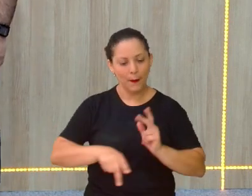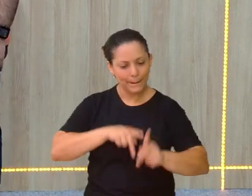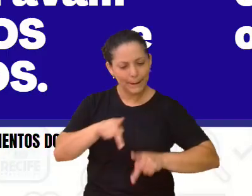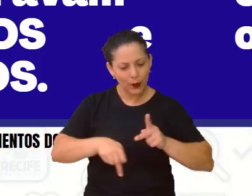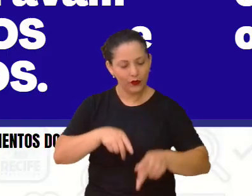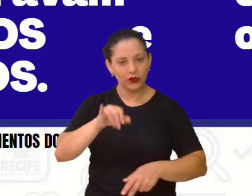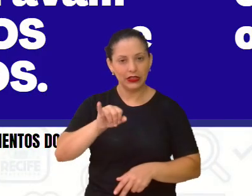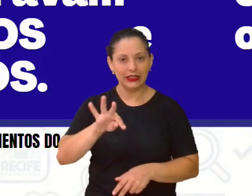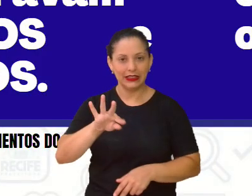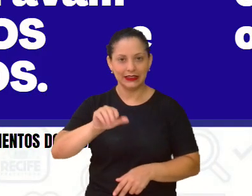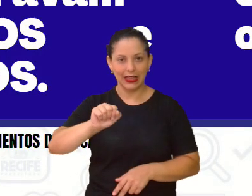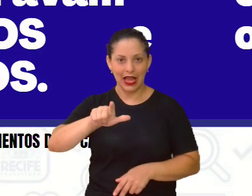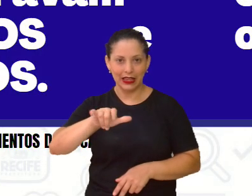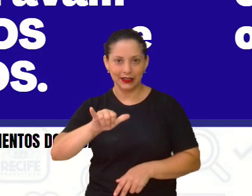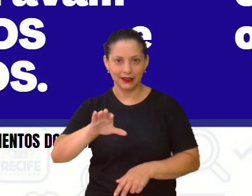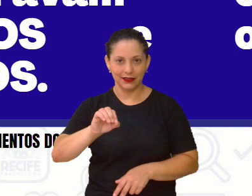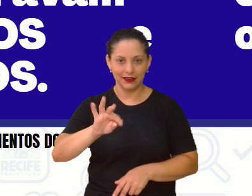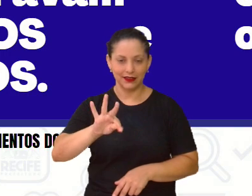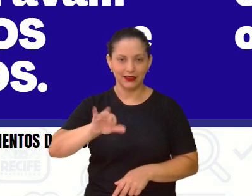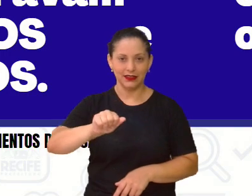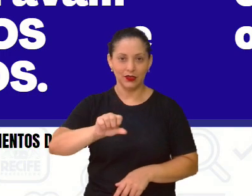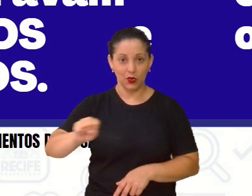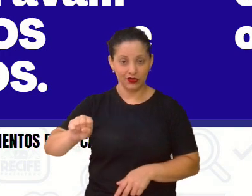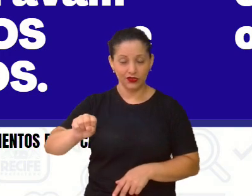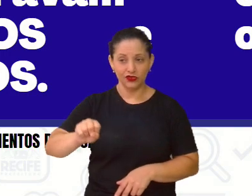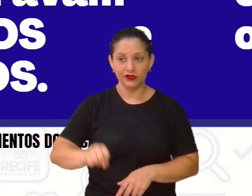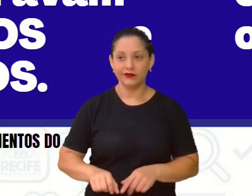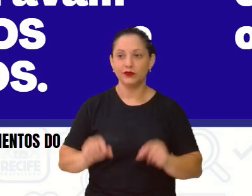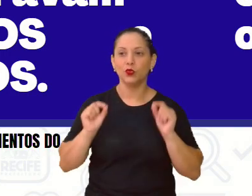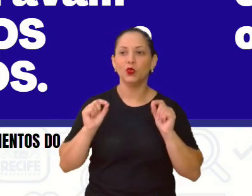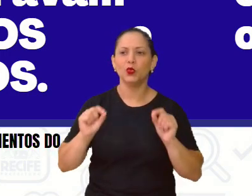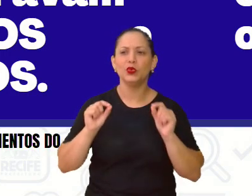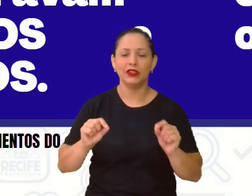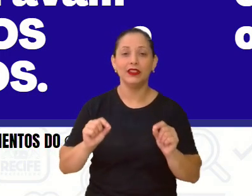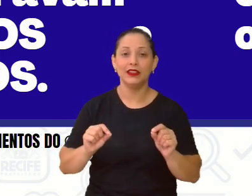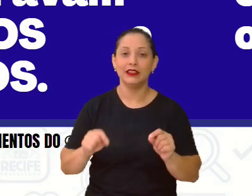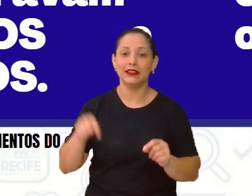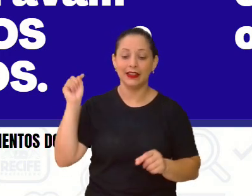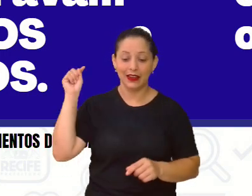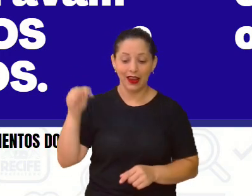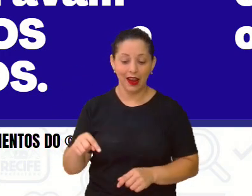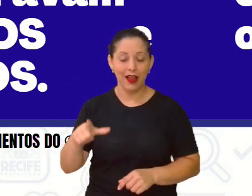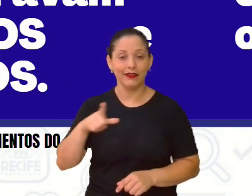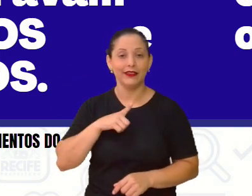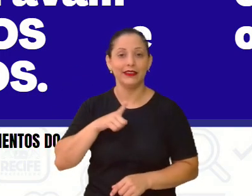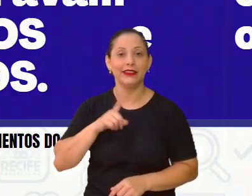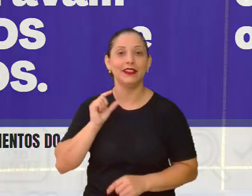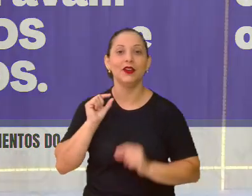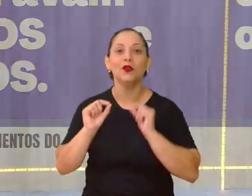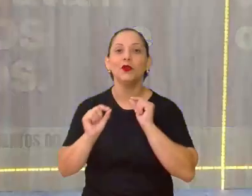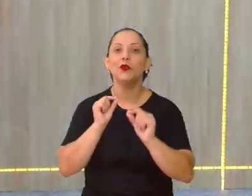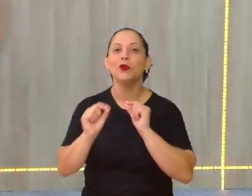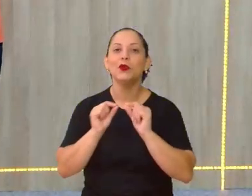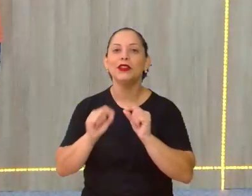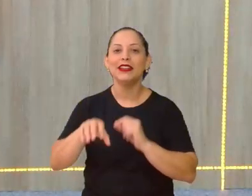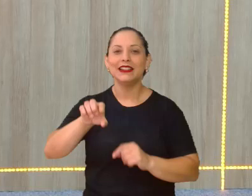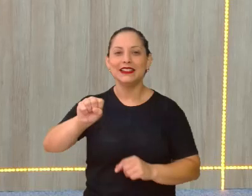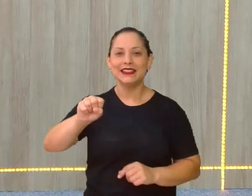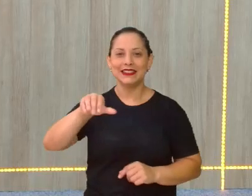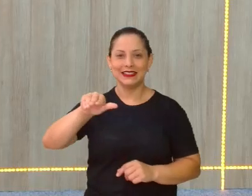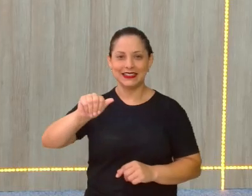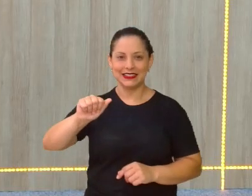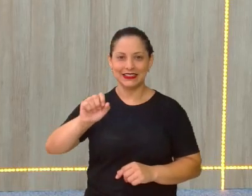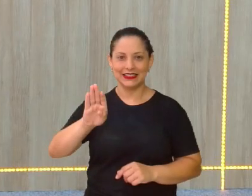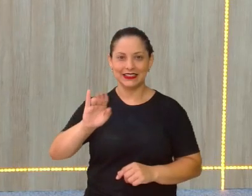entre os quais se encontrava aí, ó, olha quem? Os Sabinos? Olha aí. Quero falar nisso, Sabino